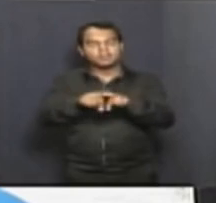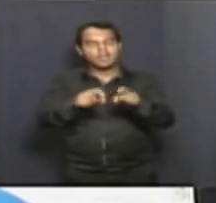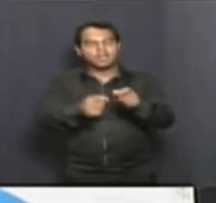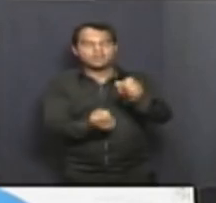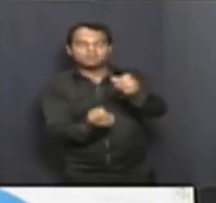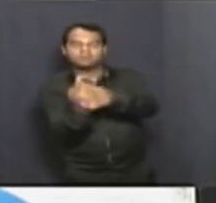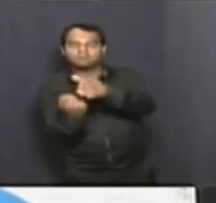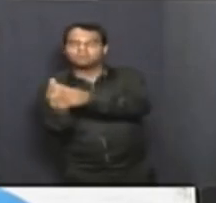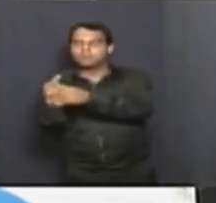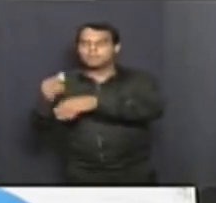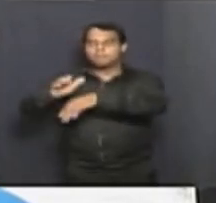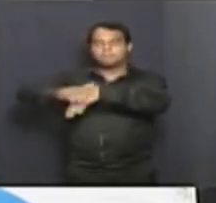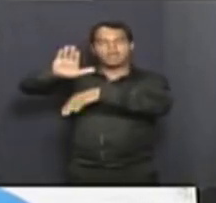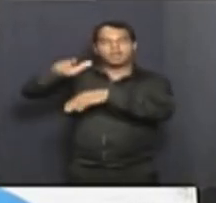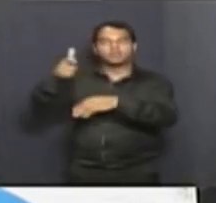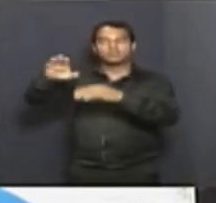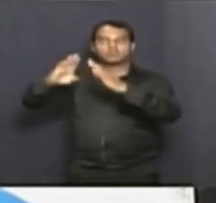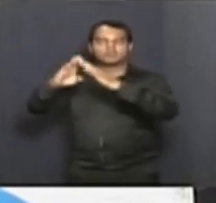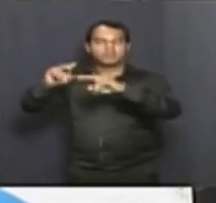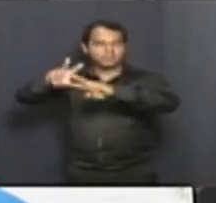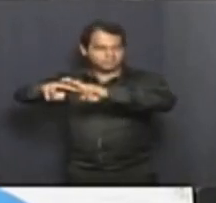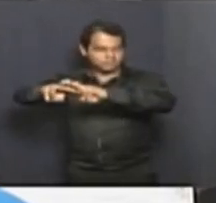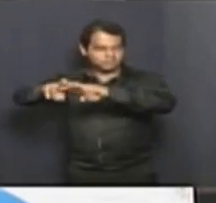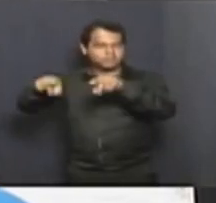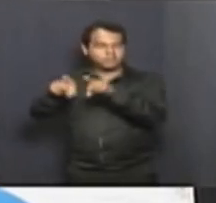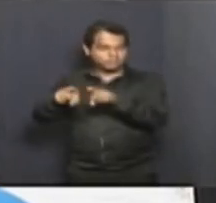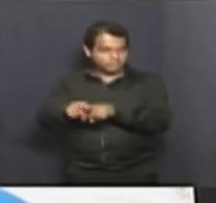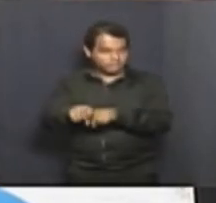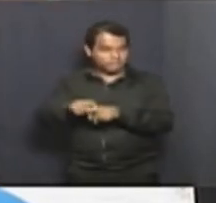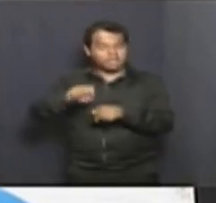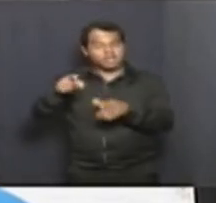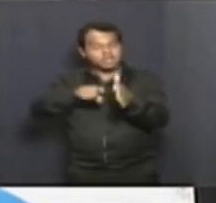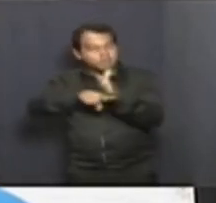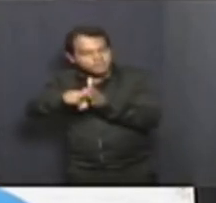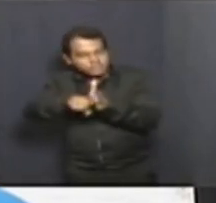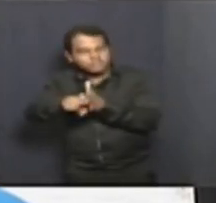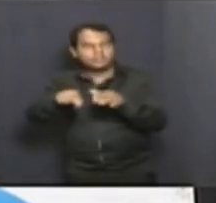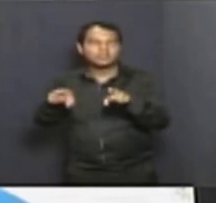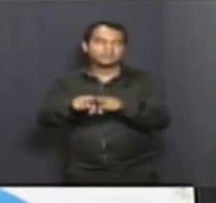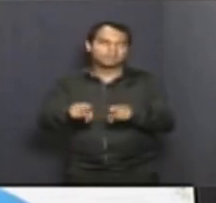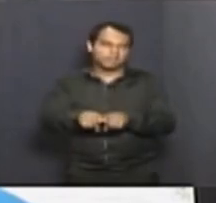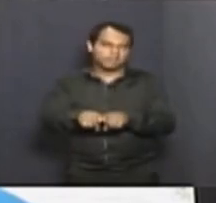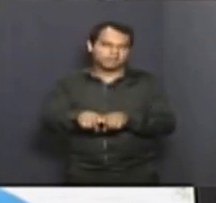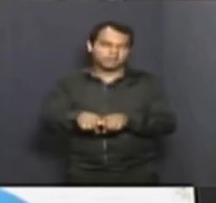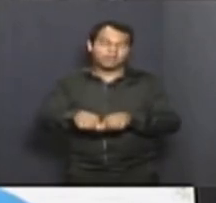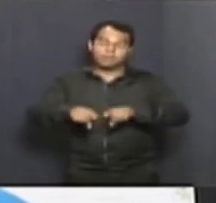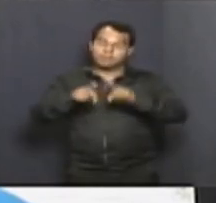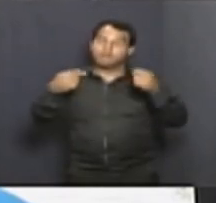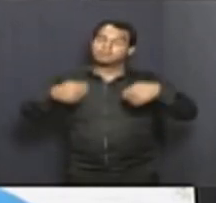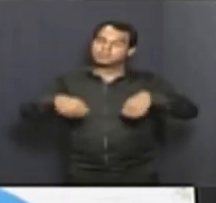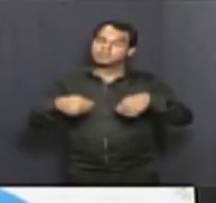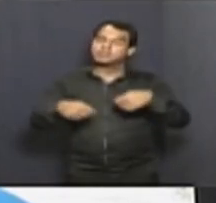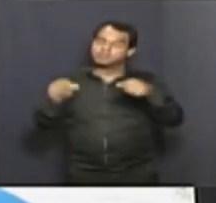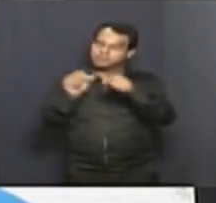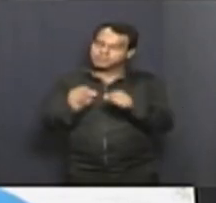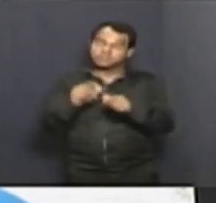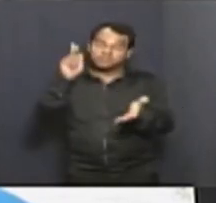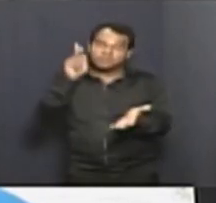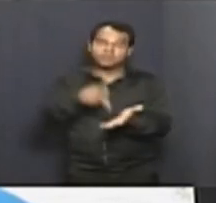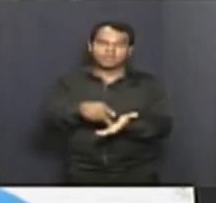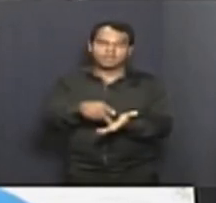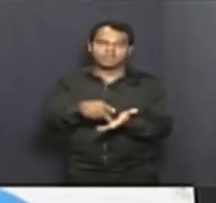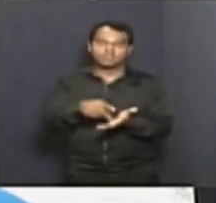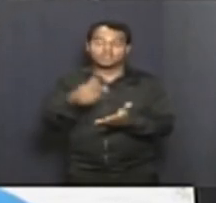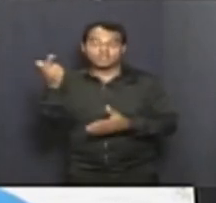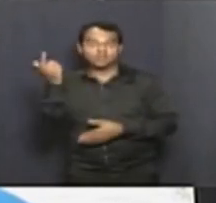investigam as as ocorrências em relação às mulheres agora o que tem a ver efetivamente e que traz